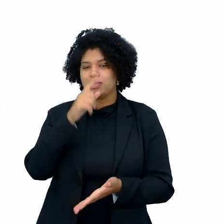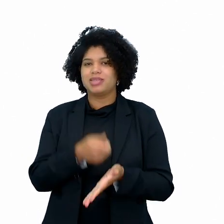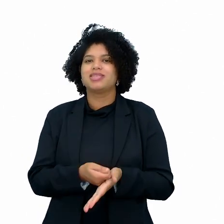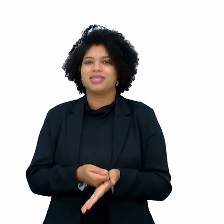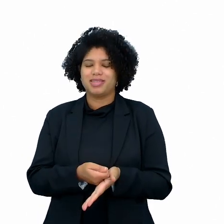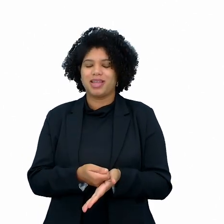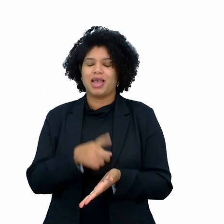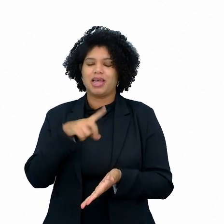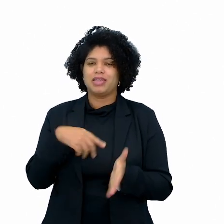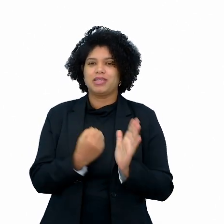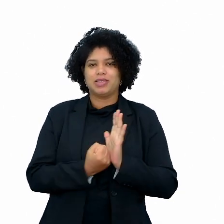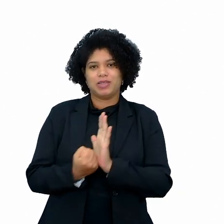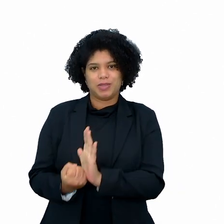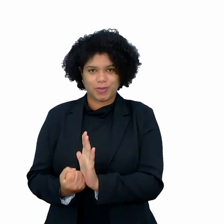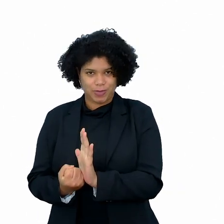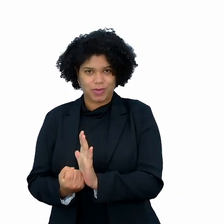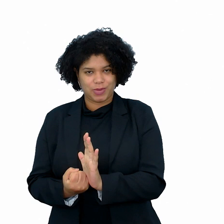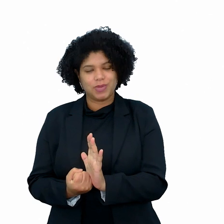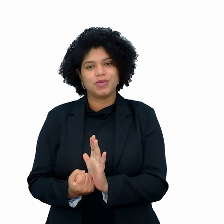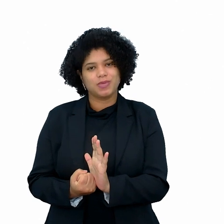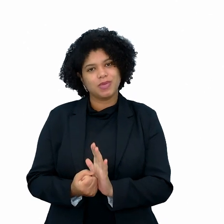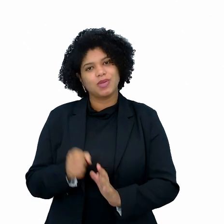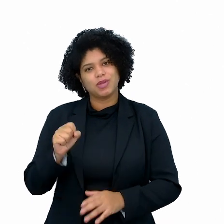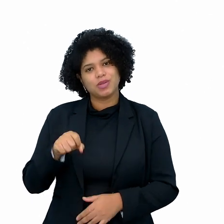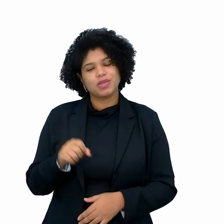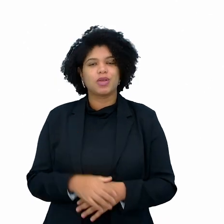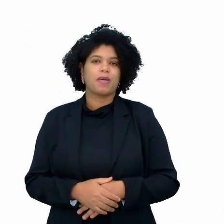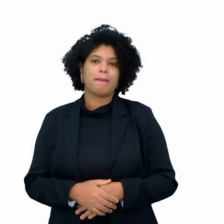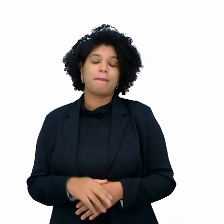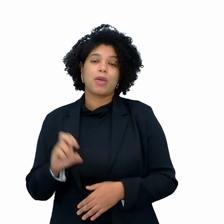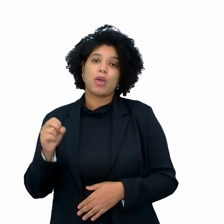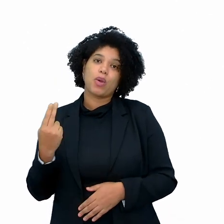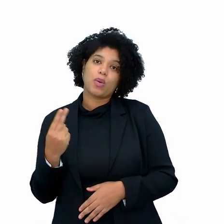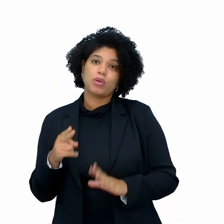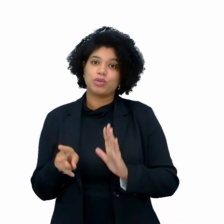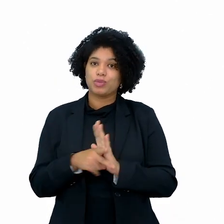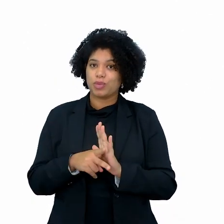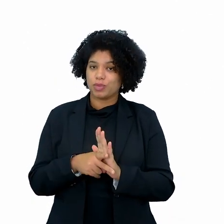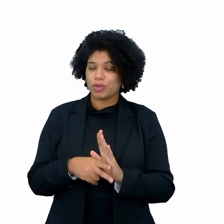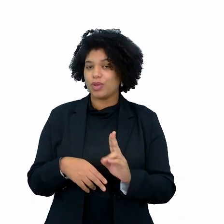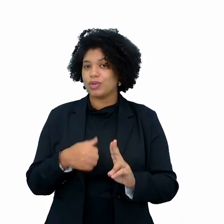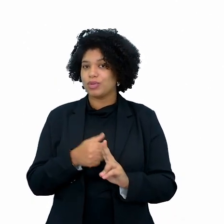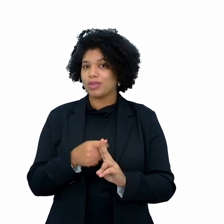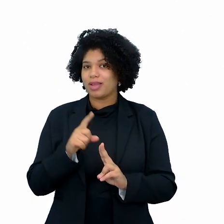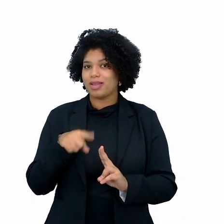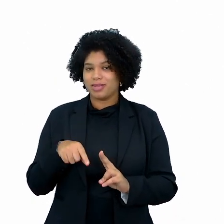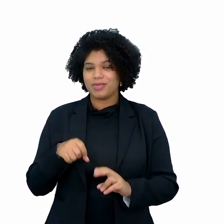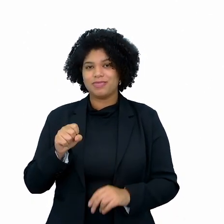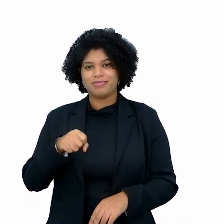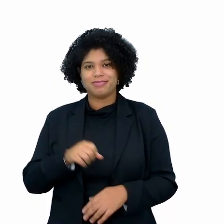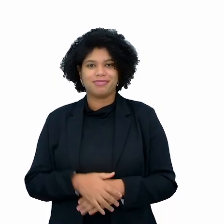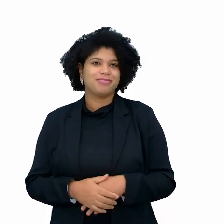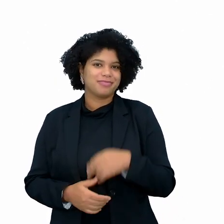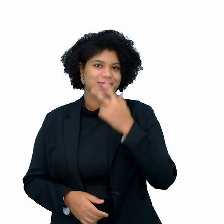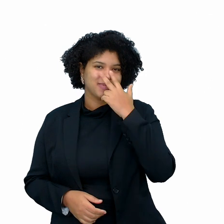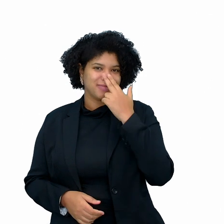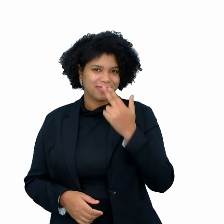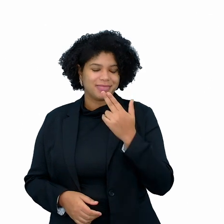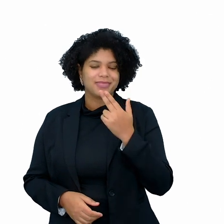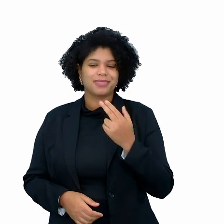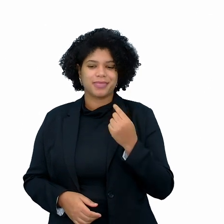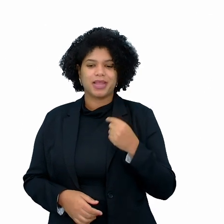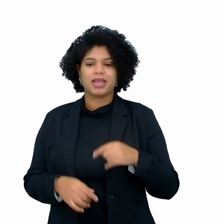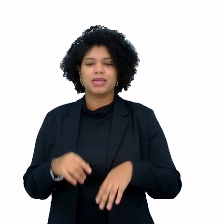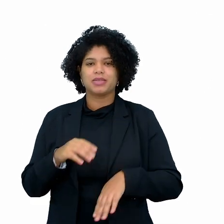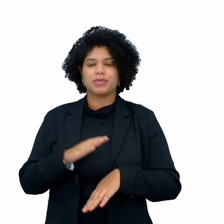o símbolo dela no Sistema Internacional, como a unidade de medida no Sistema Internacional. Eu acho que isso vale muito